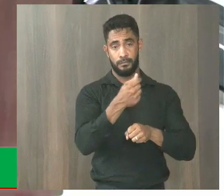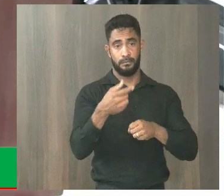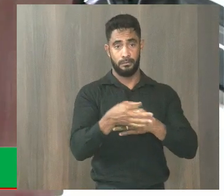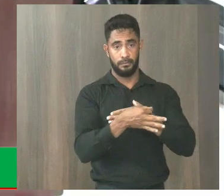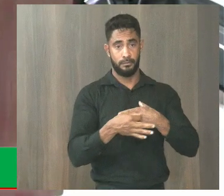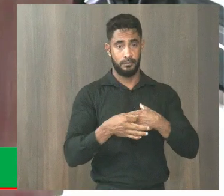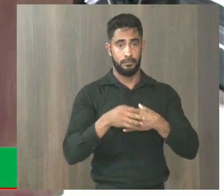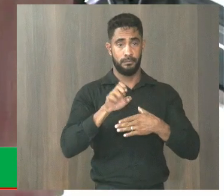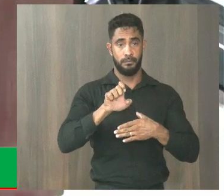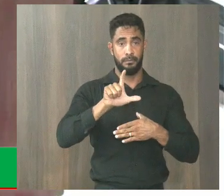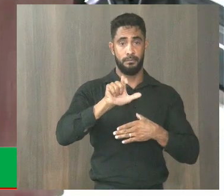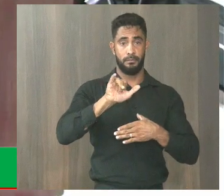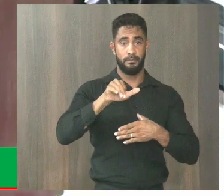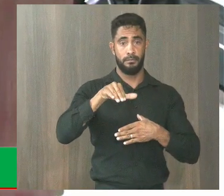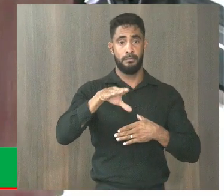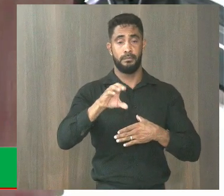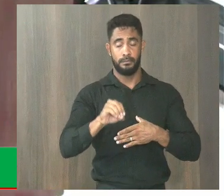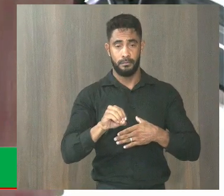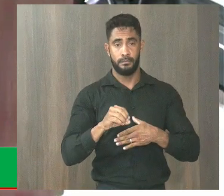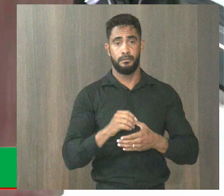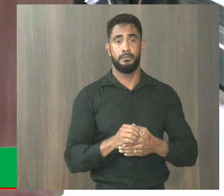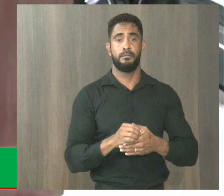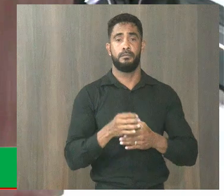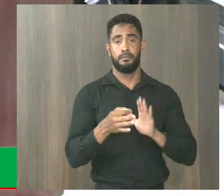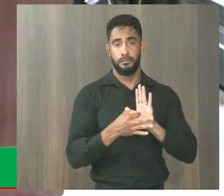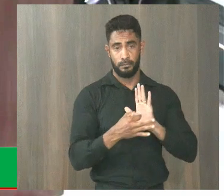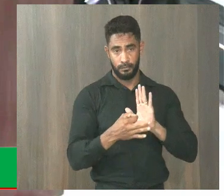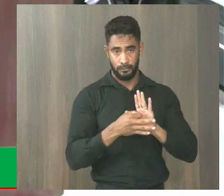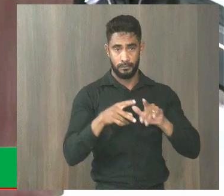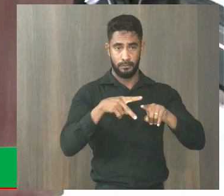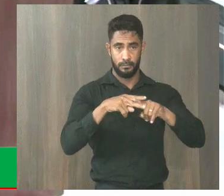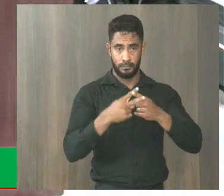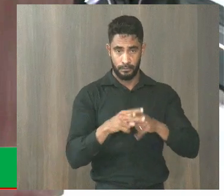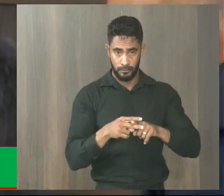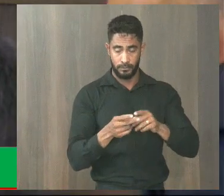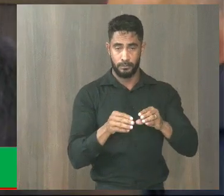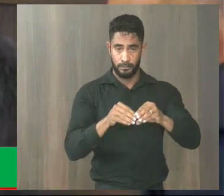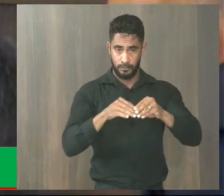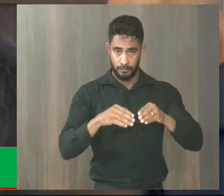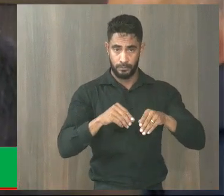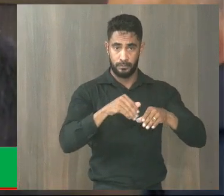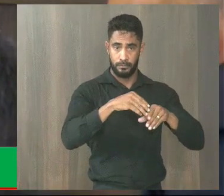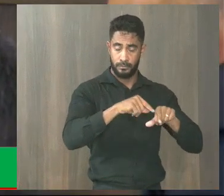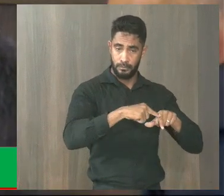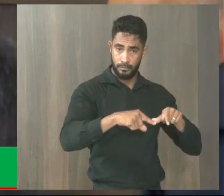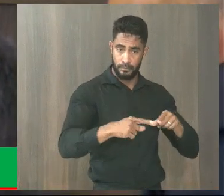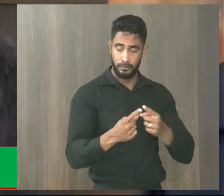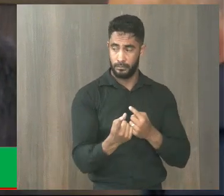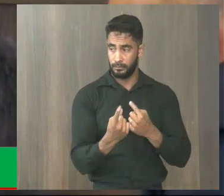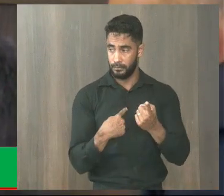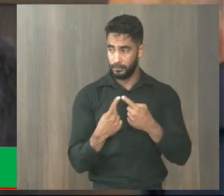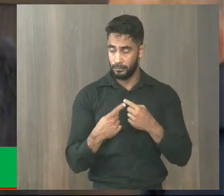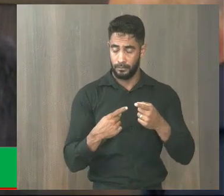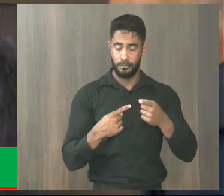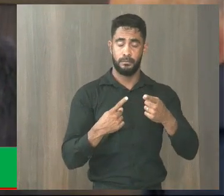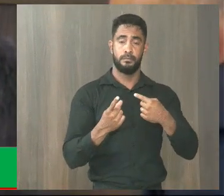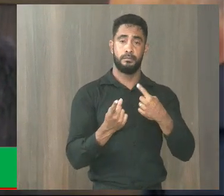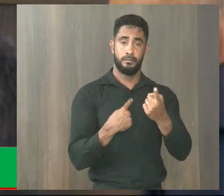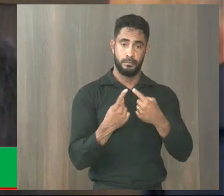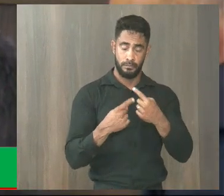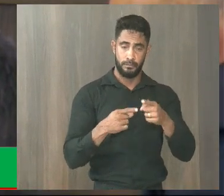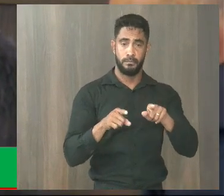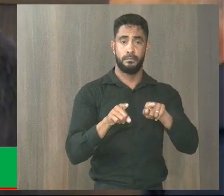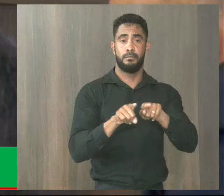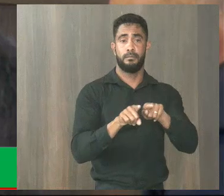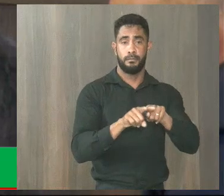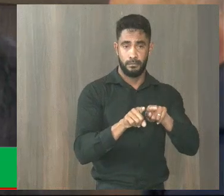autoria do vereador Elismácio Roma. Sugere patrulhamento e cascalhamento da estrada do Mandacaru, porção de Santa Cruz, e da rua